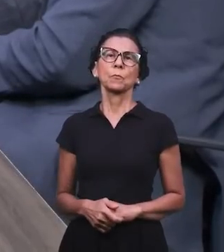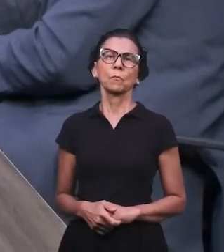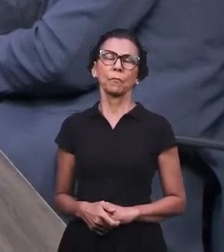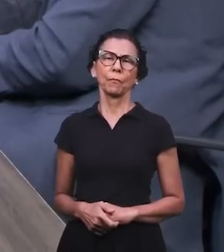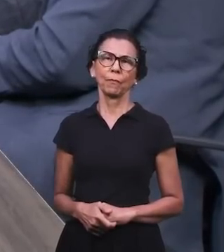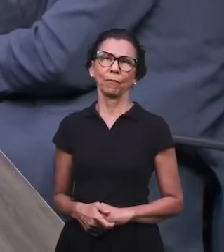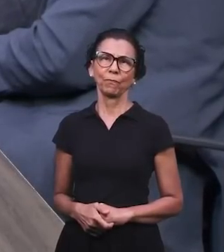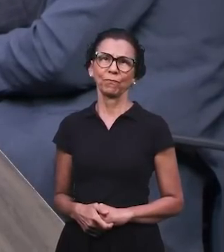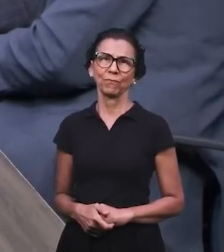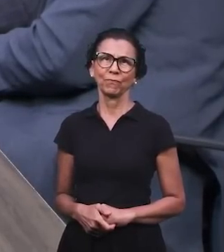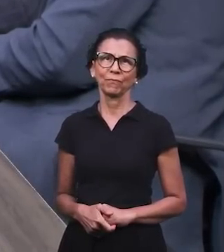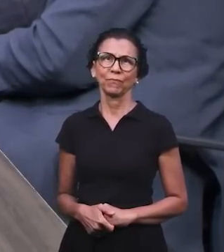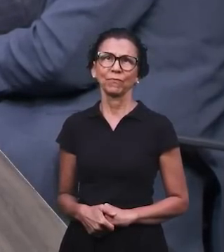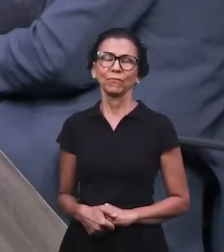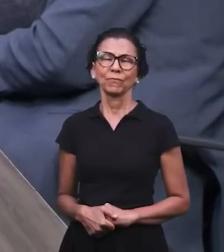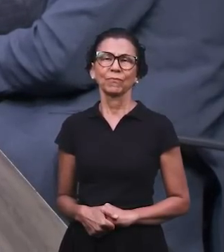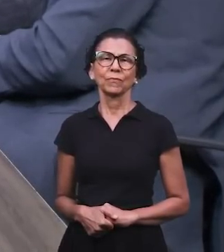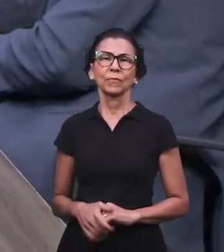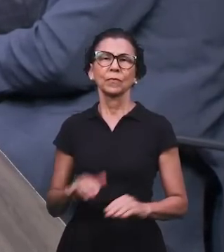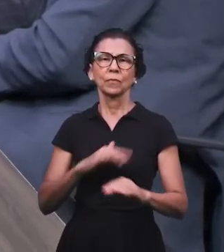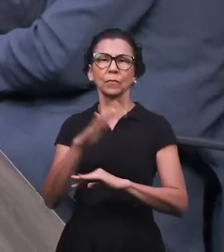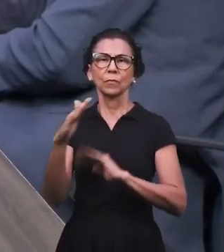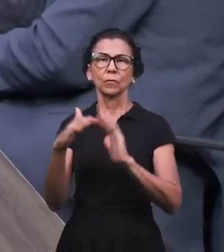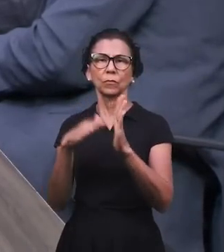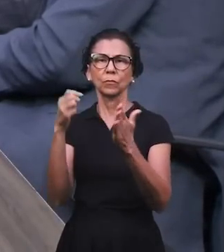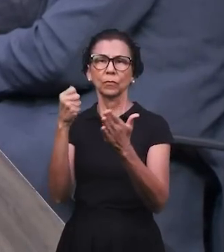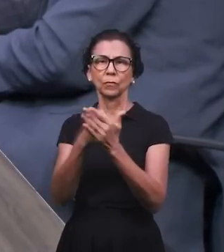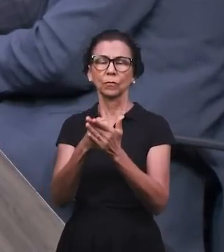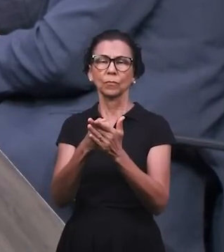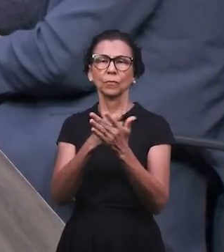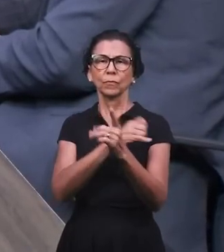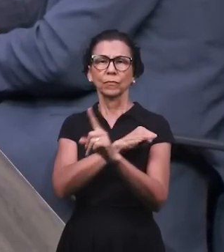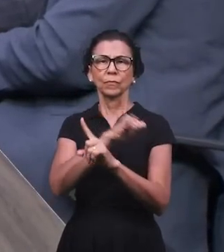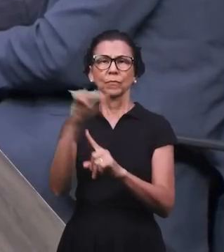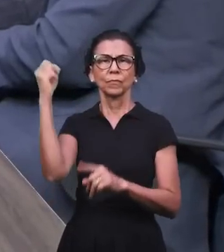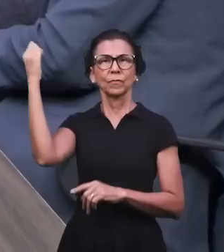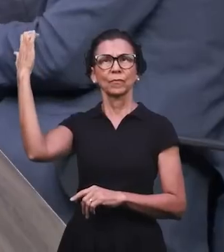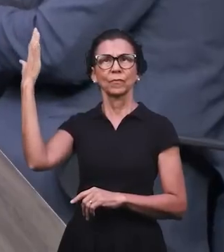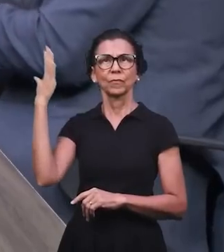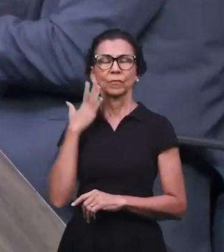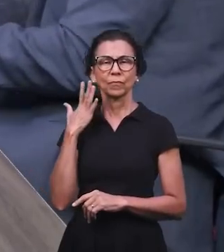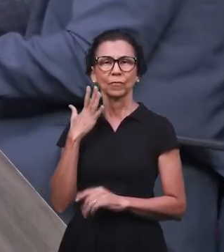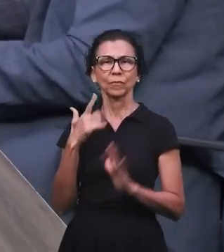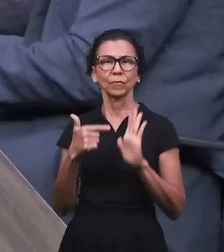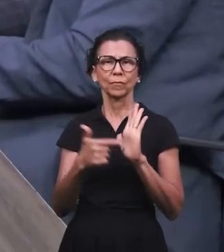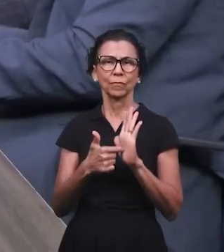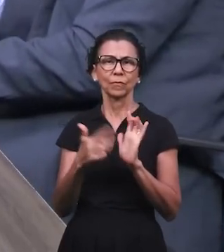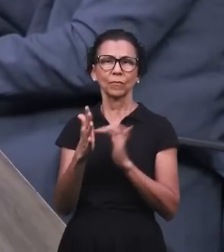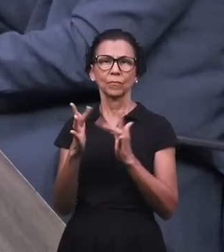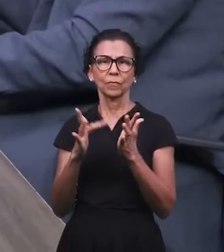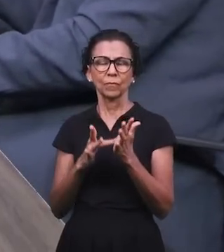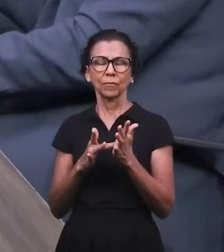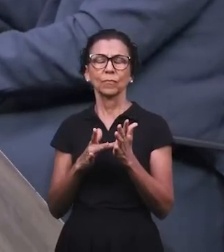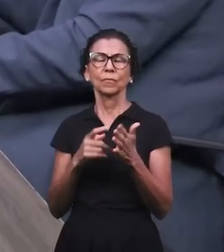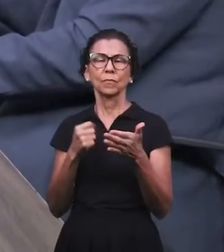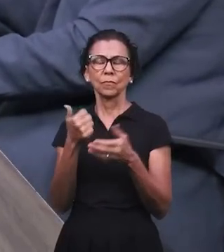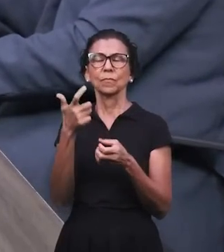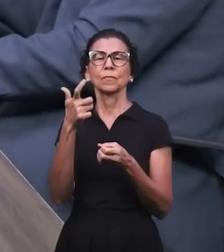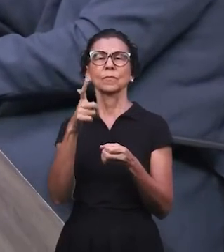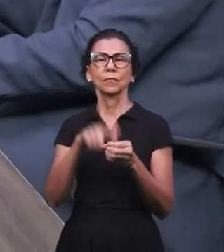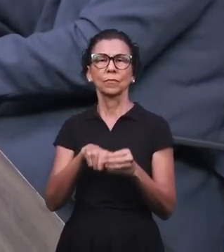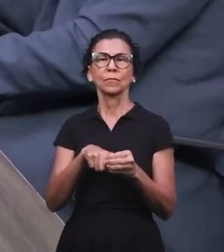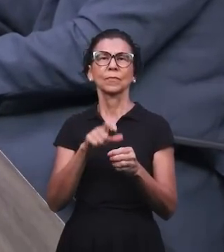a revelação em nossas vidas. Glória que Ele está voltando. Louvado o nome do Senhor. E interessante que essa expressão